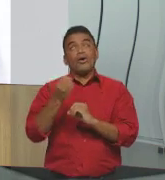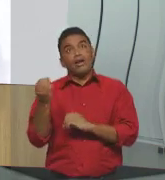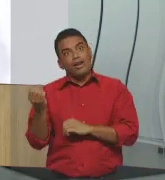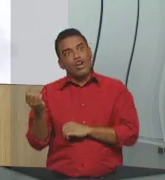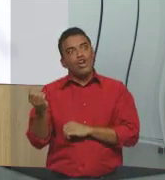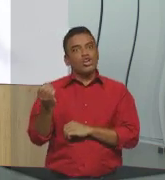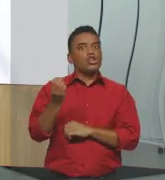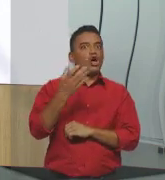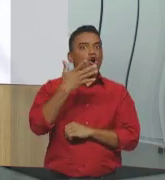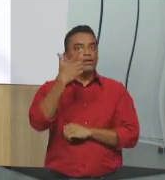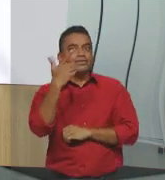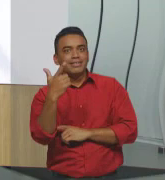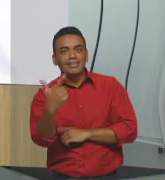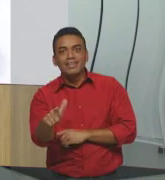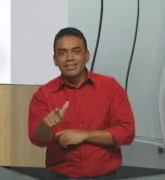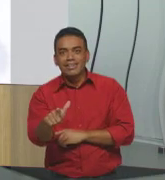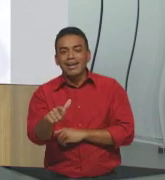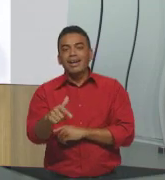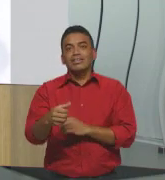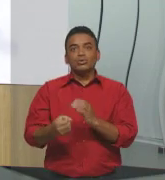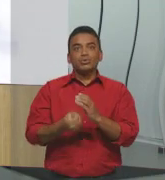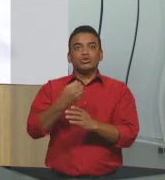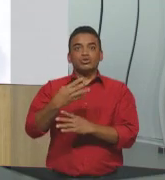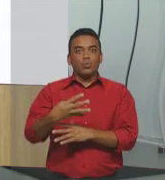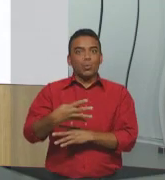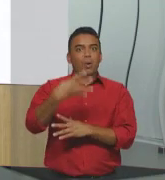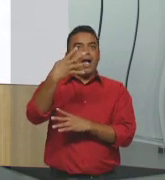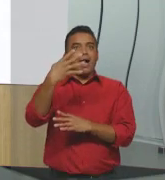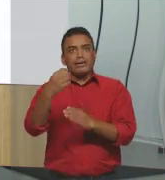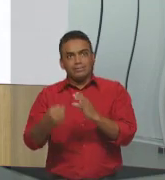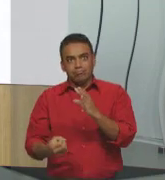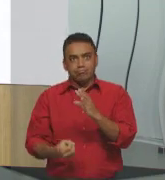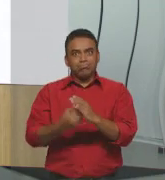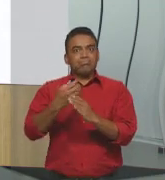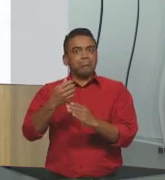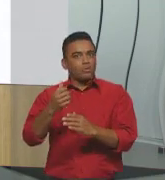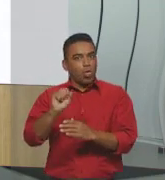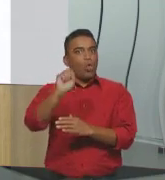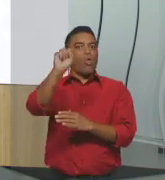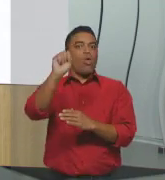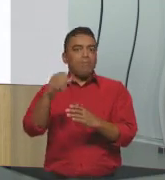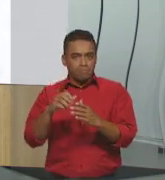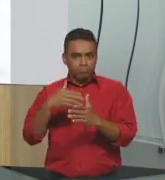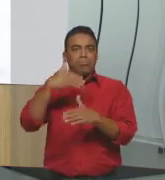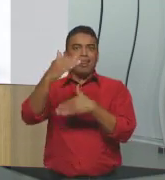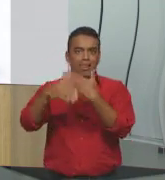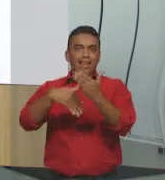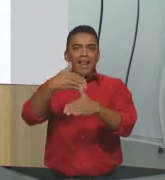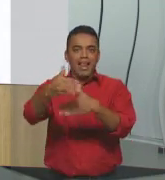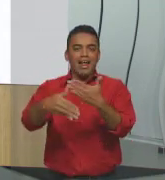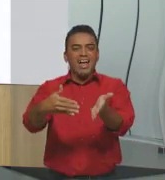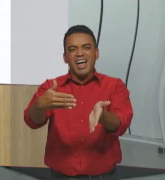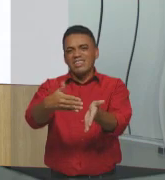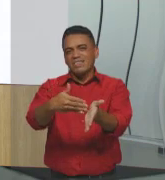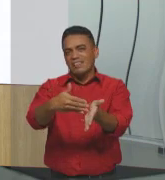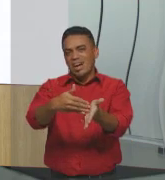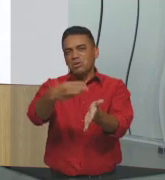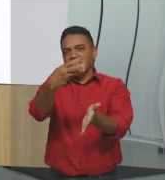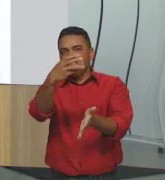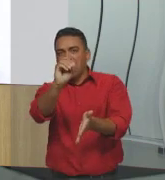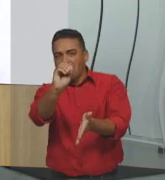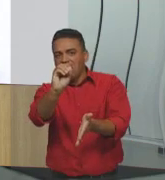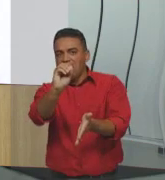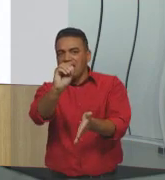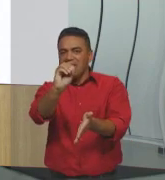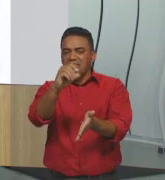essas duas vão originar mais 4, essas 4 e por aí sucessivamente. Ao final de 30 ciclos mais ou menos, eu